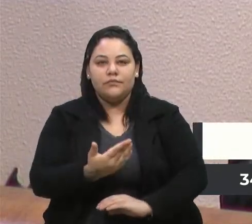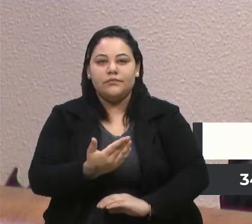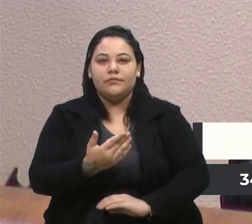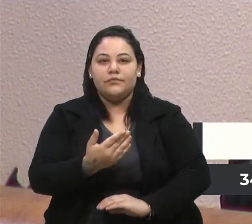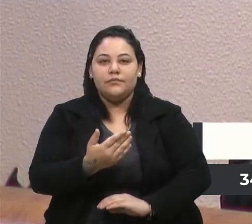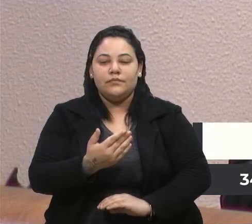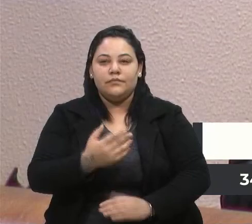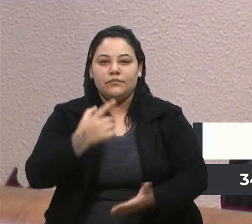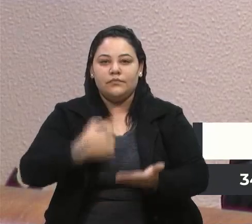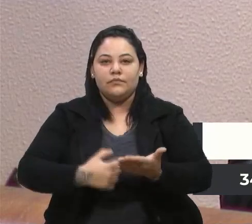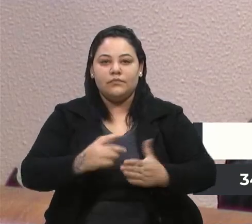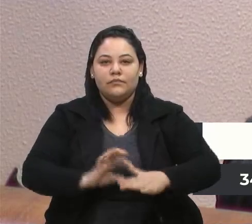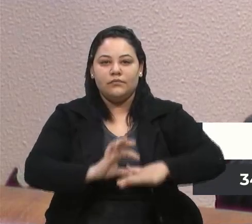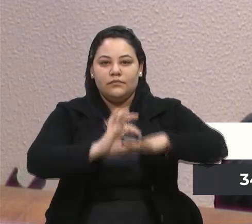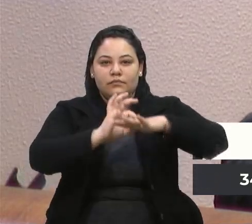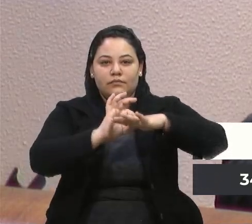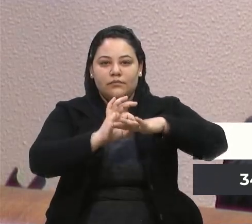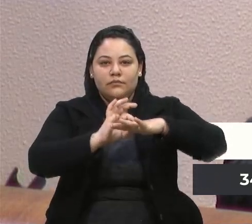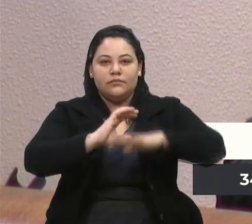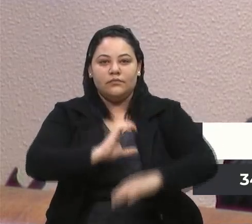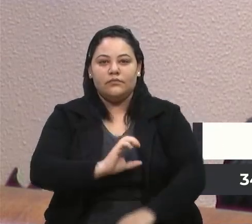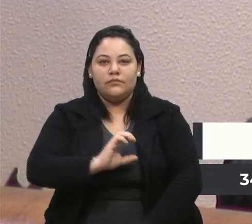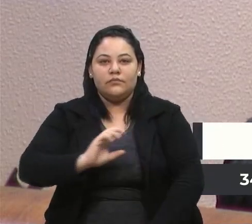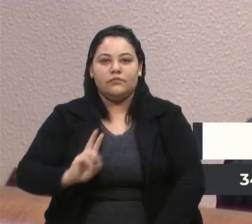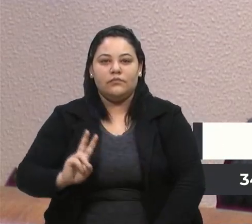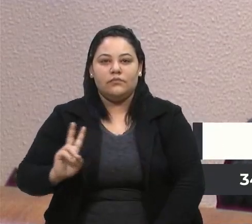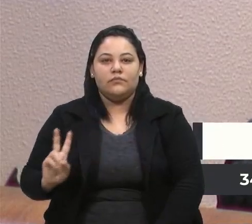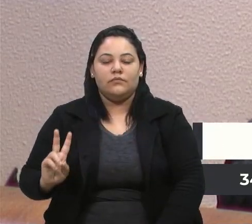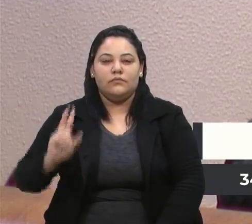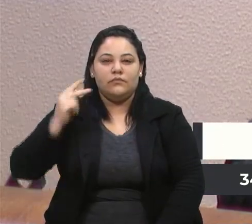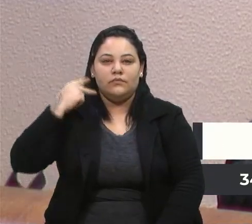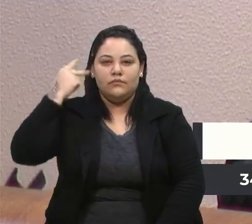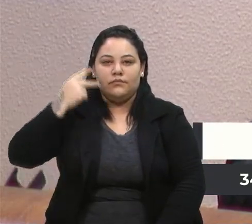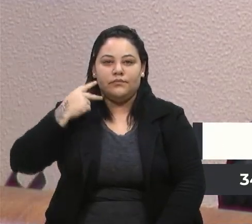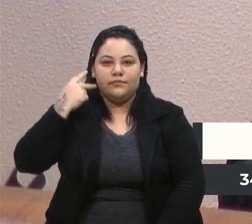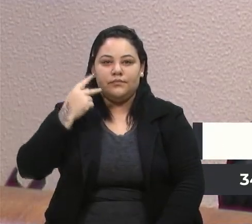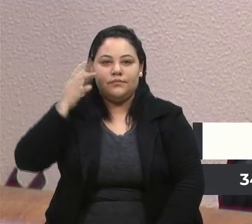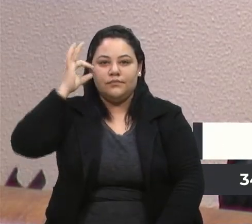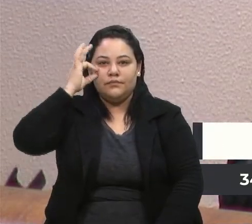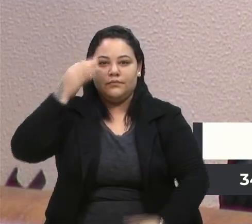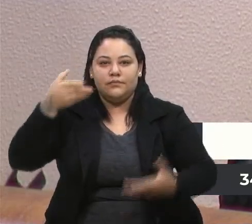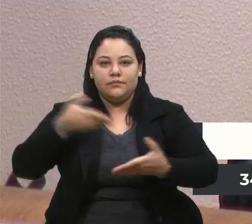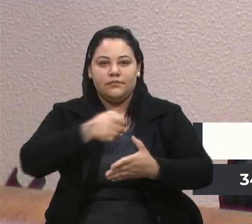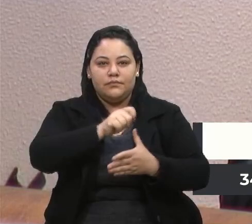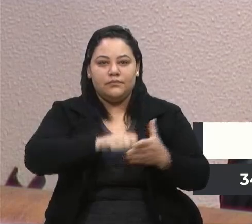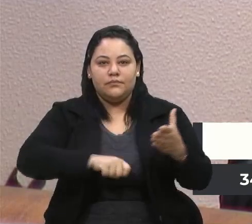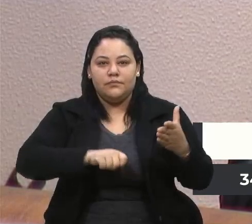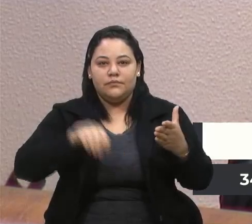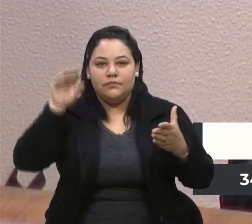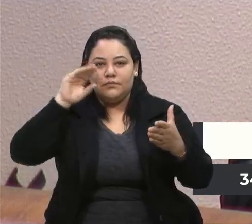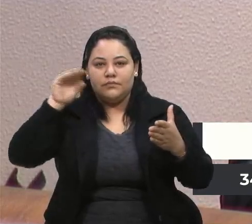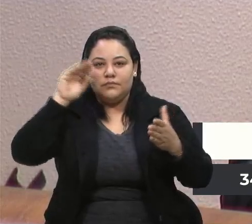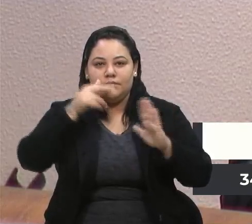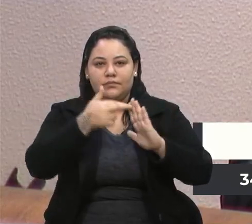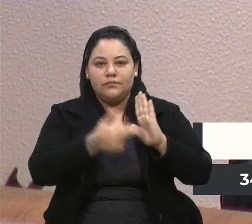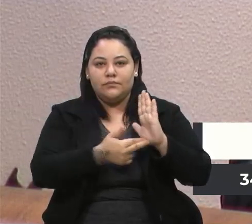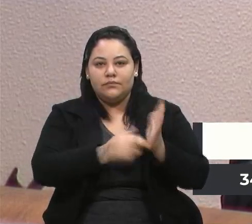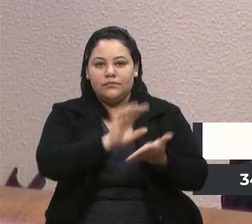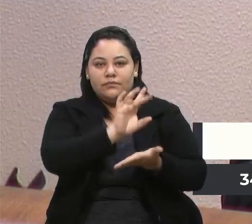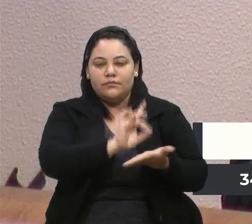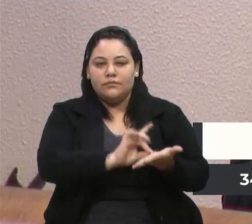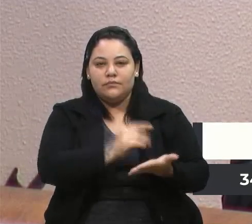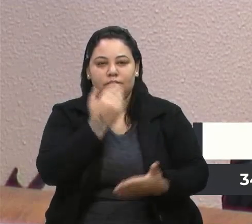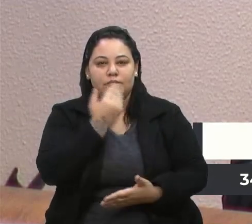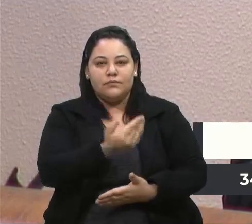de liderança para o CVV. As vereadoras e os vereadores que o presidente subscreve, observadas as disposições regimentais,